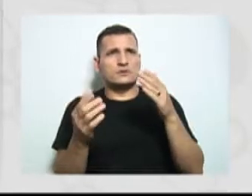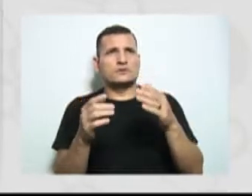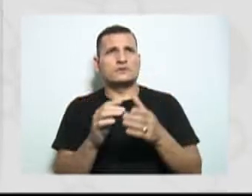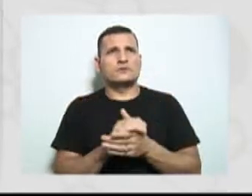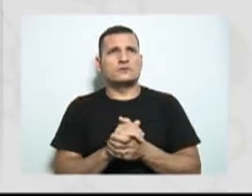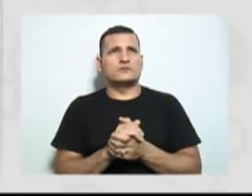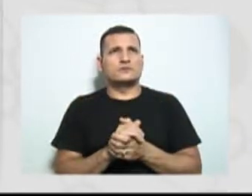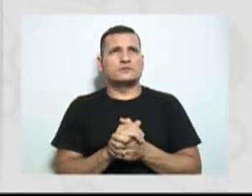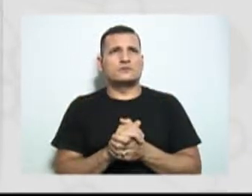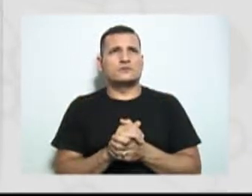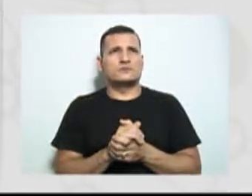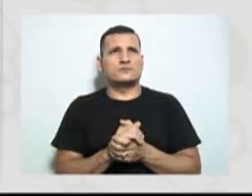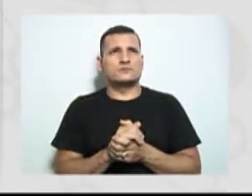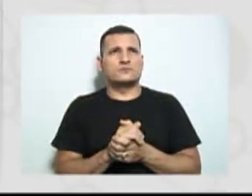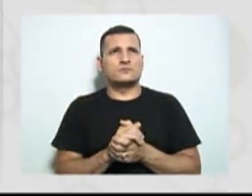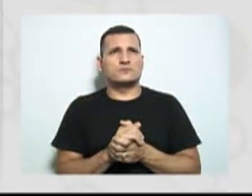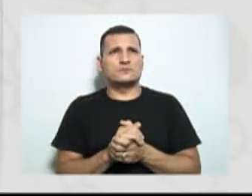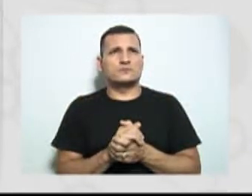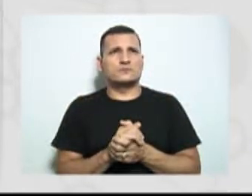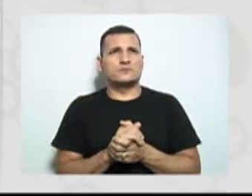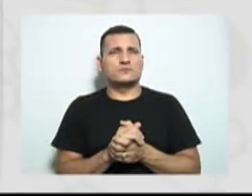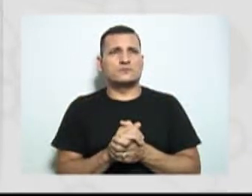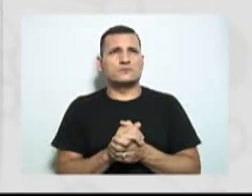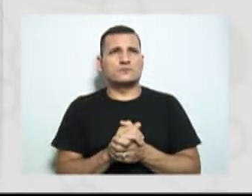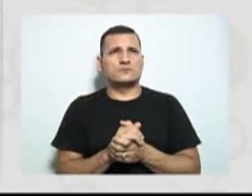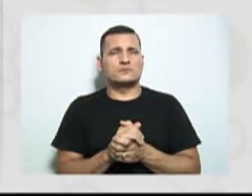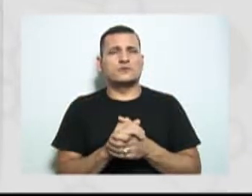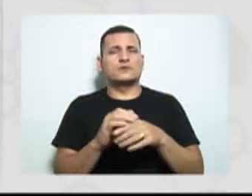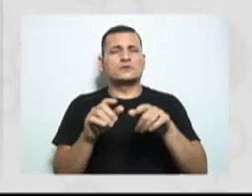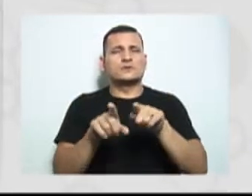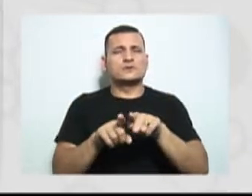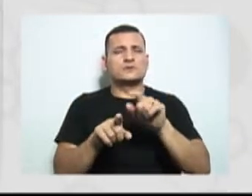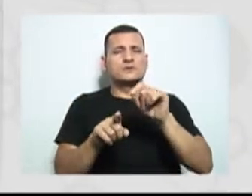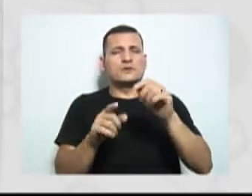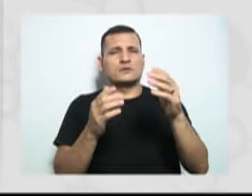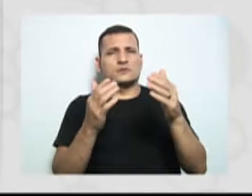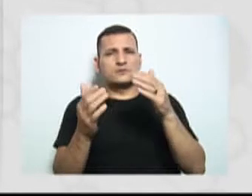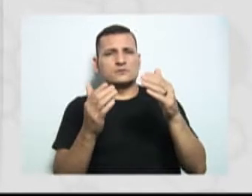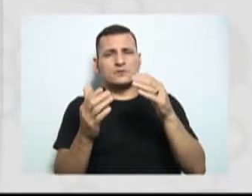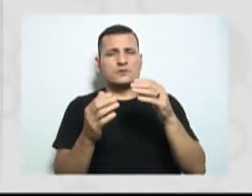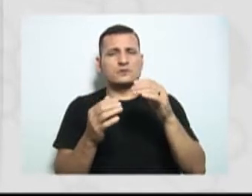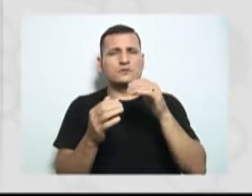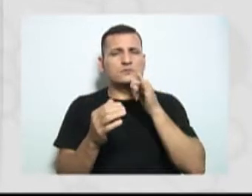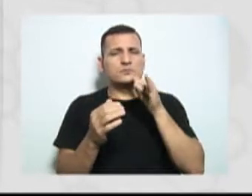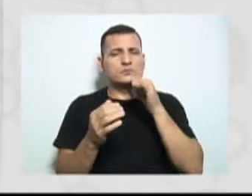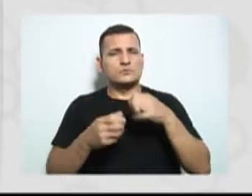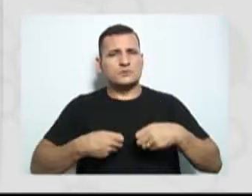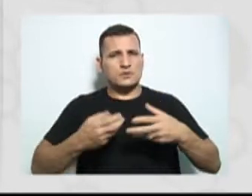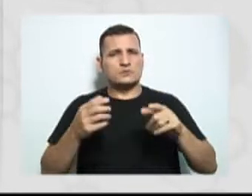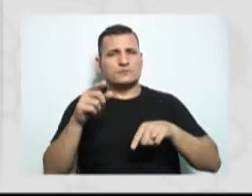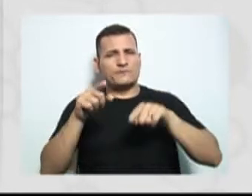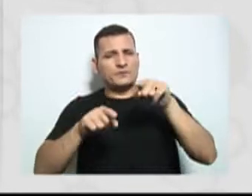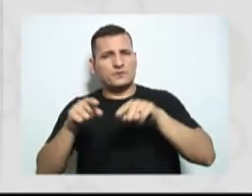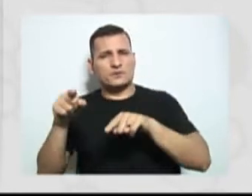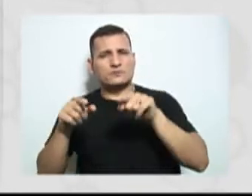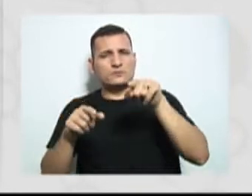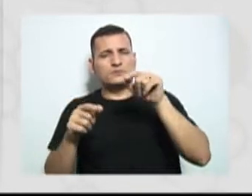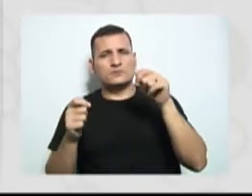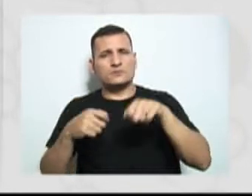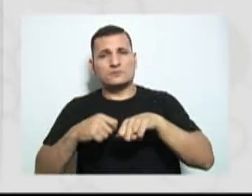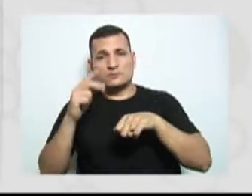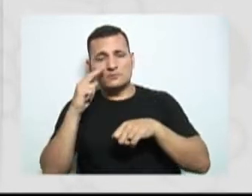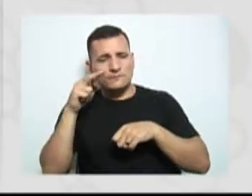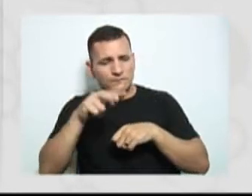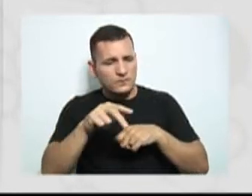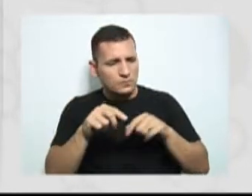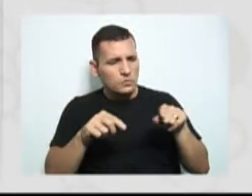corte ou incremento de determinado produto, ou seja, com o custeio variável, você acaba vendo o que você